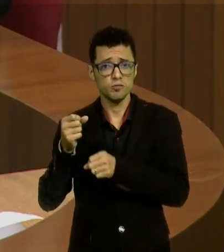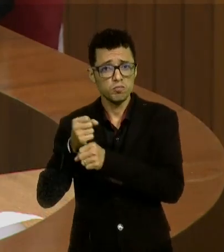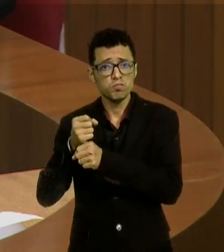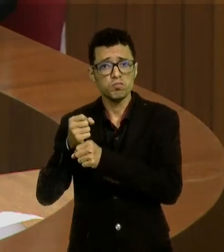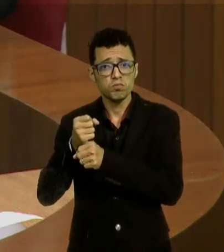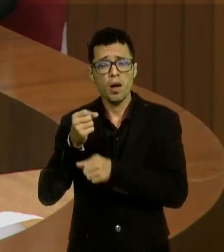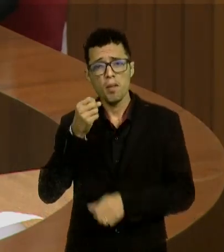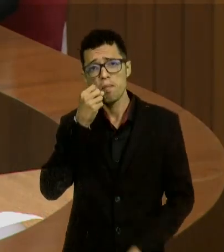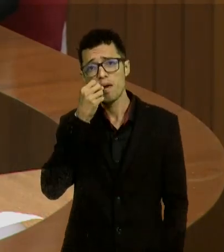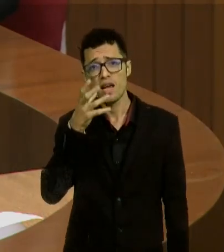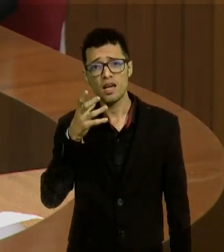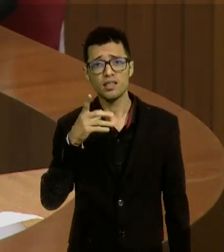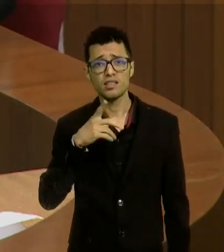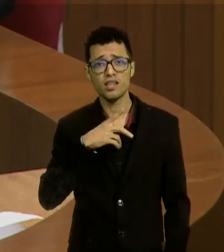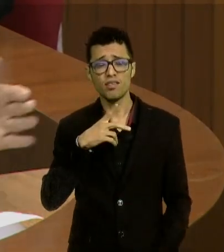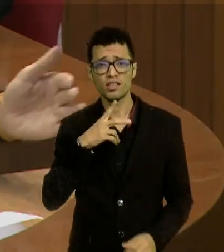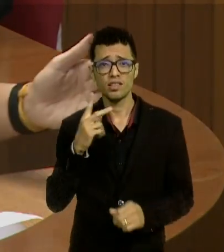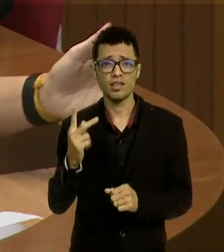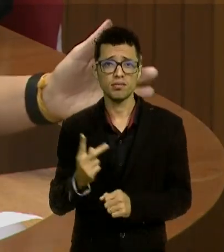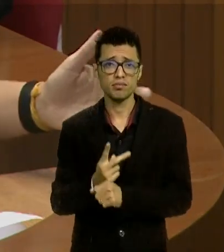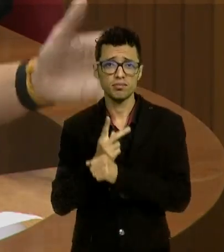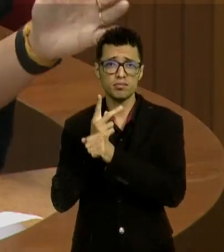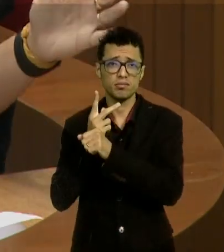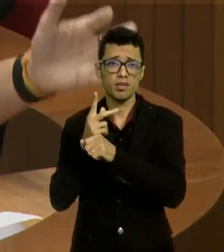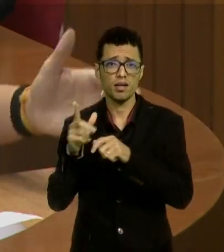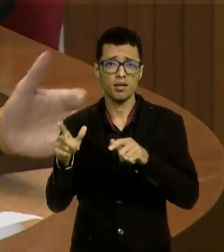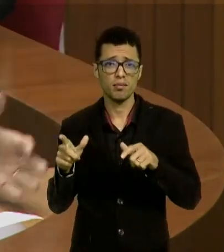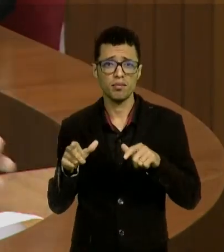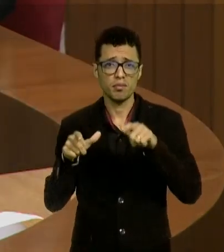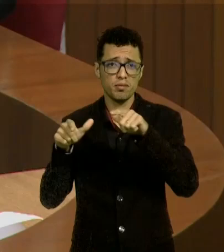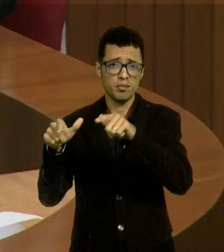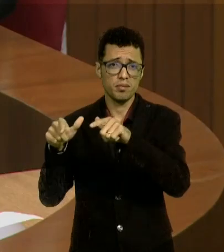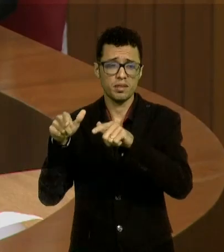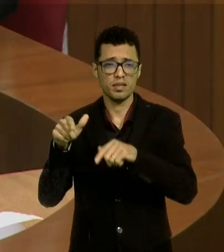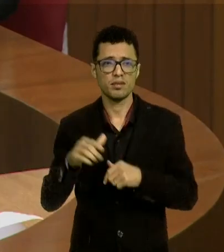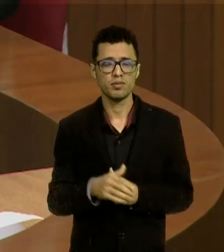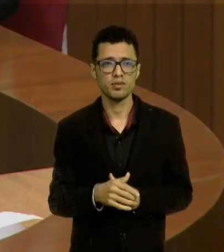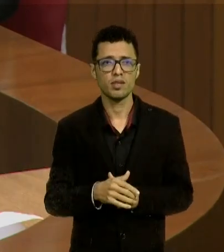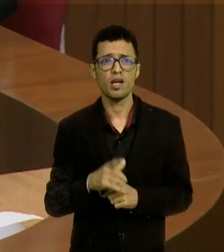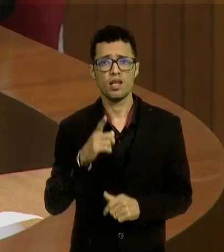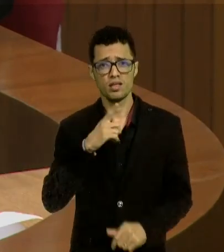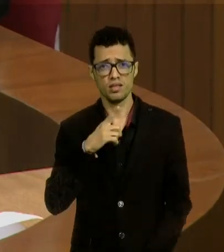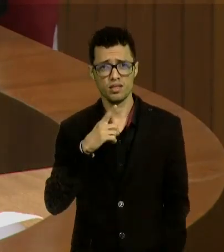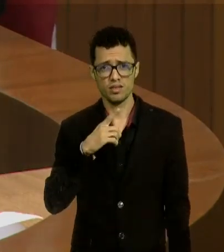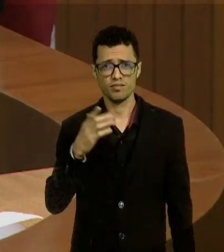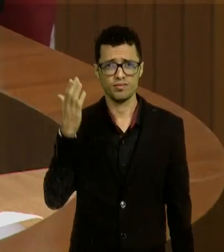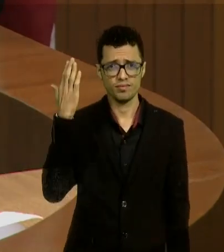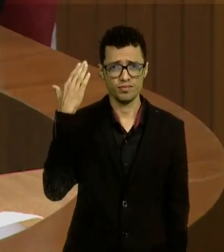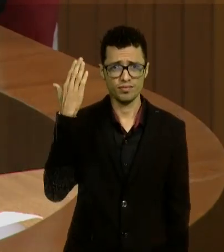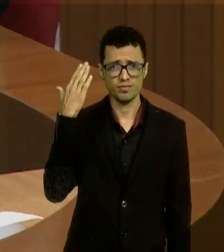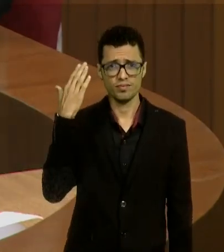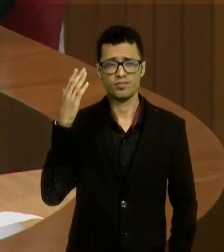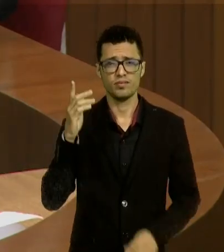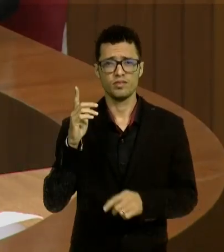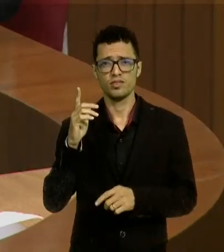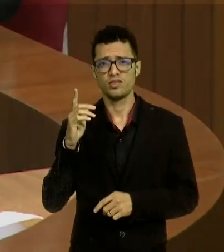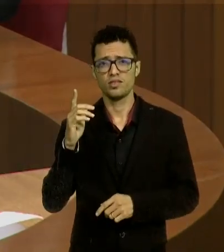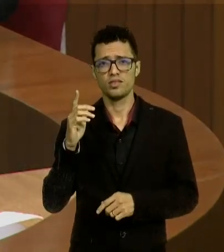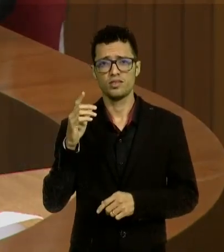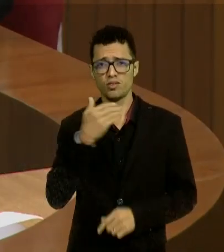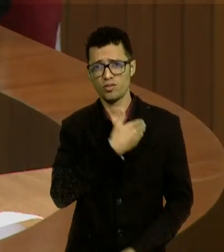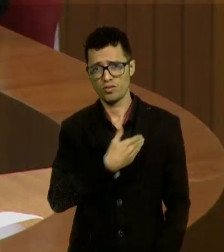ganhando até prêmios, tanto na gestão do ex-governador Flávio Dino, como uma parte da